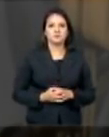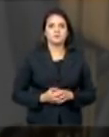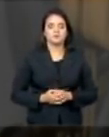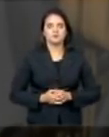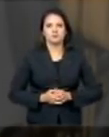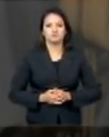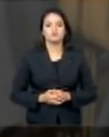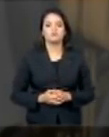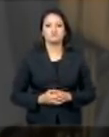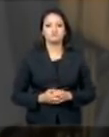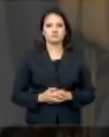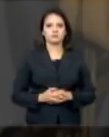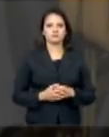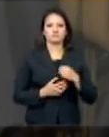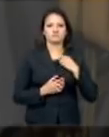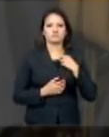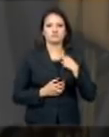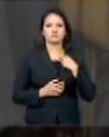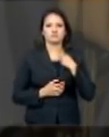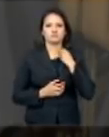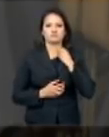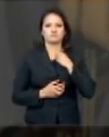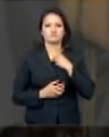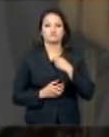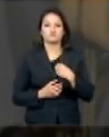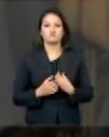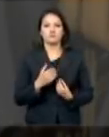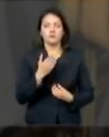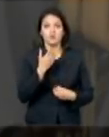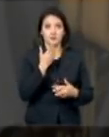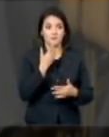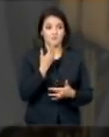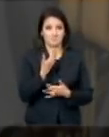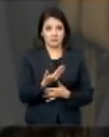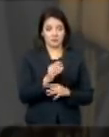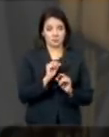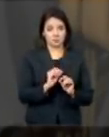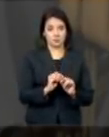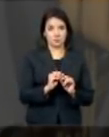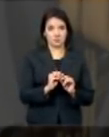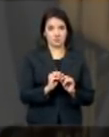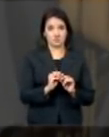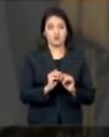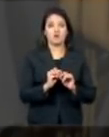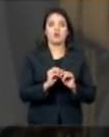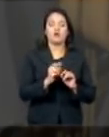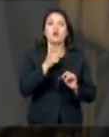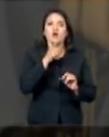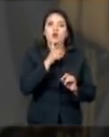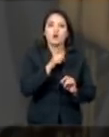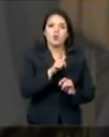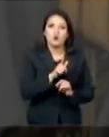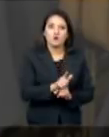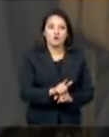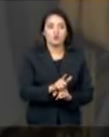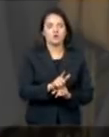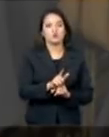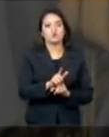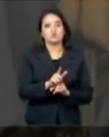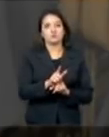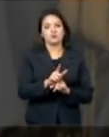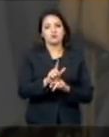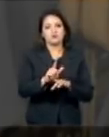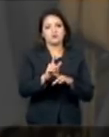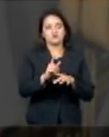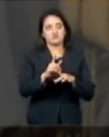administração a migração dos seus estudos para a capital onde foram então lotada é no emprego público